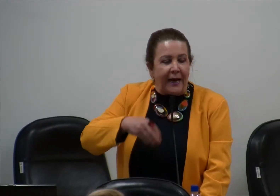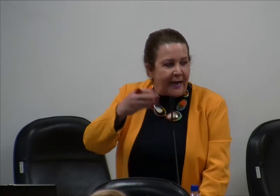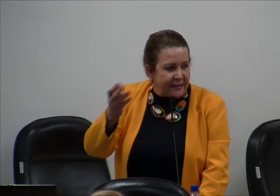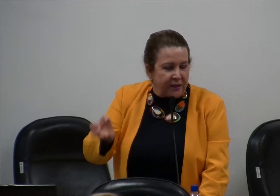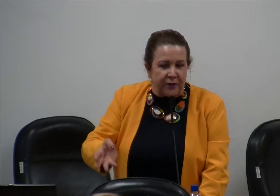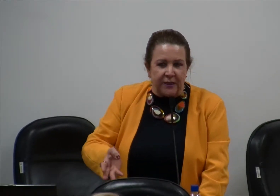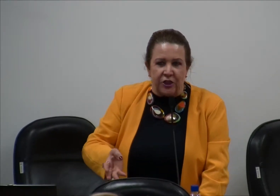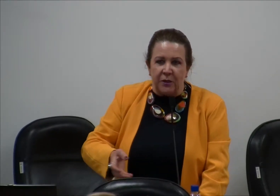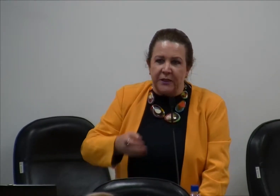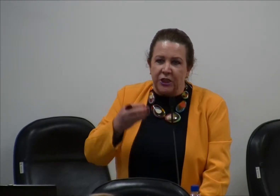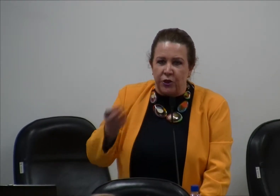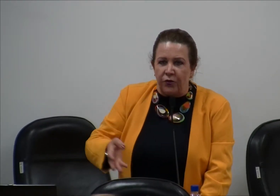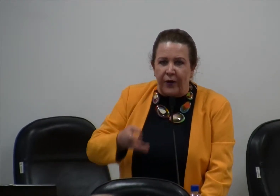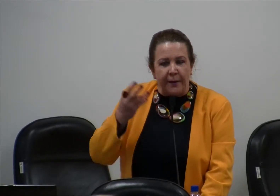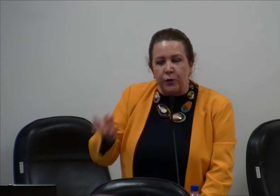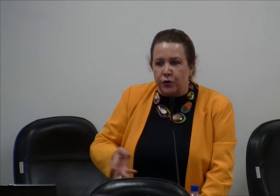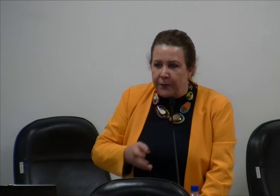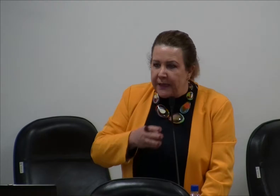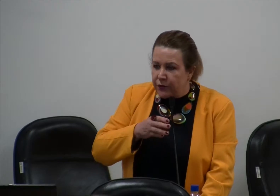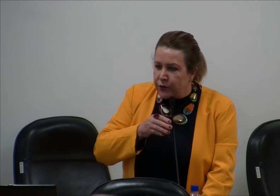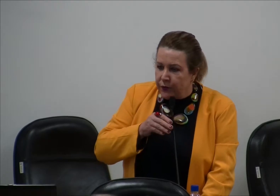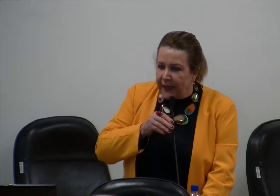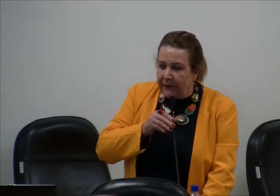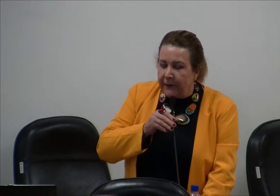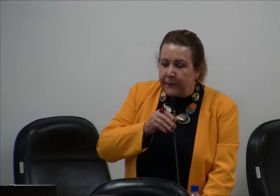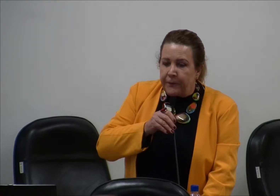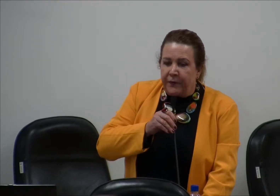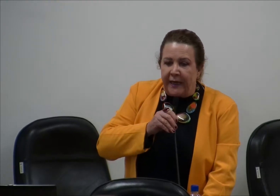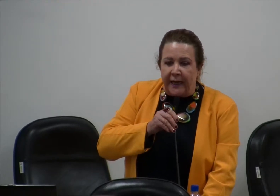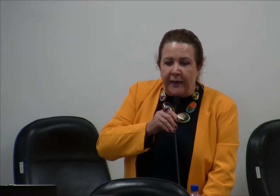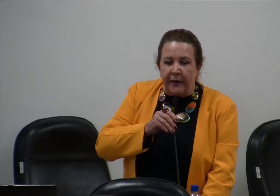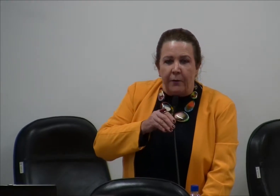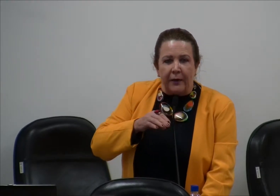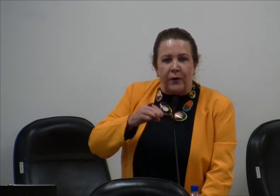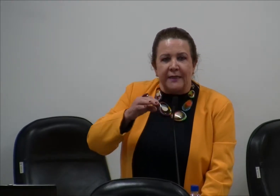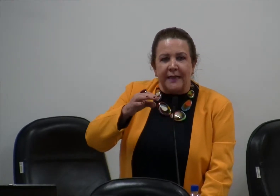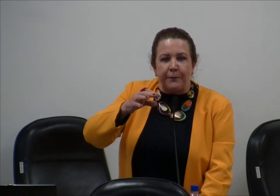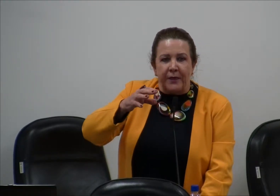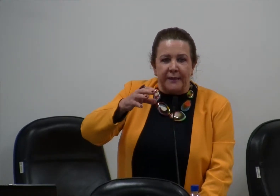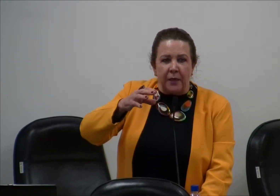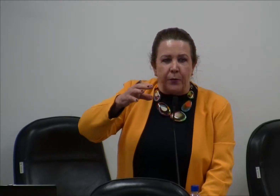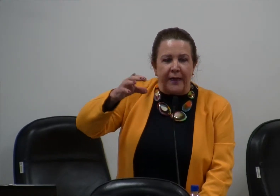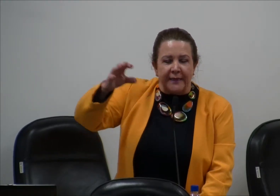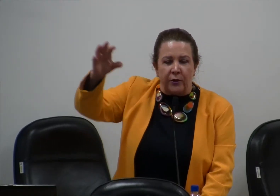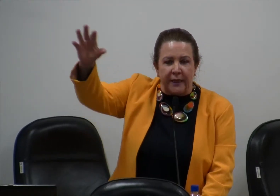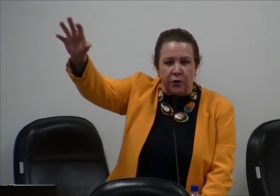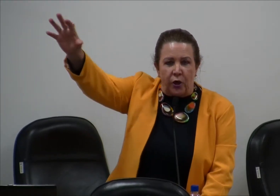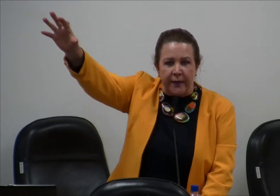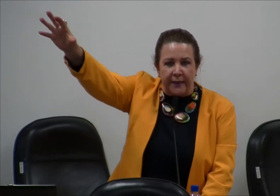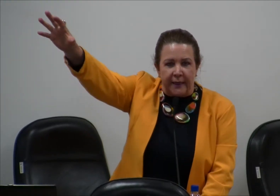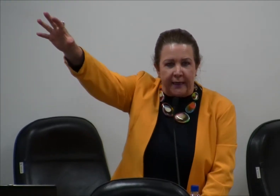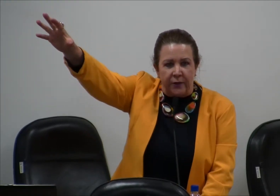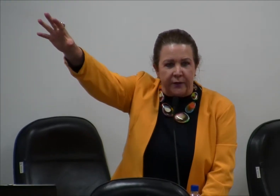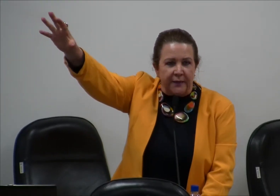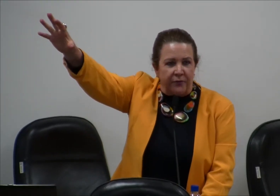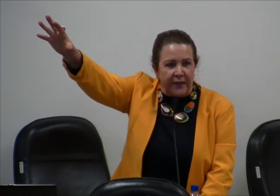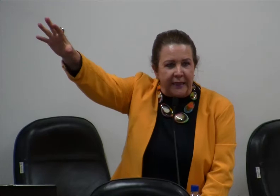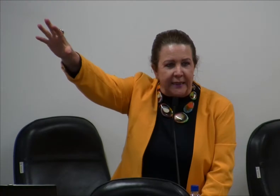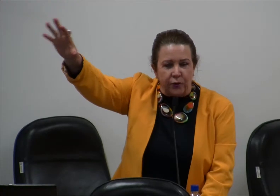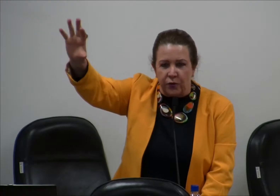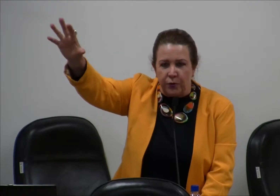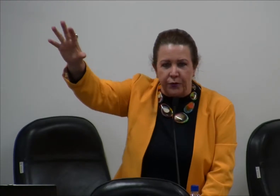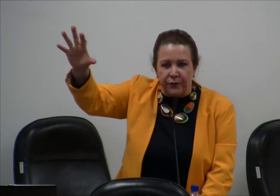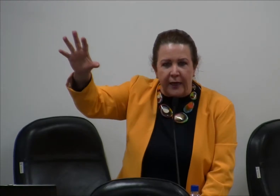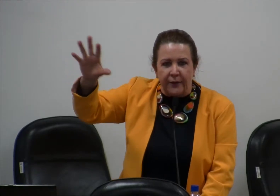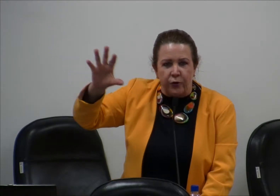próprias palestras que nós assistimos, a gente fala muito sobre isso, né? Coisas, por exemplo, essa rotatória que está aqui no 3